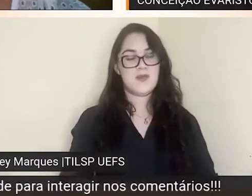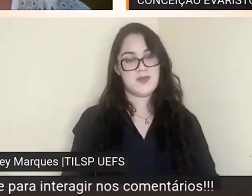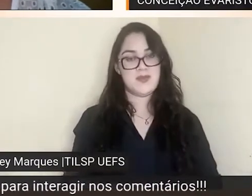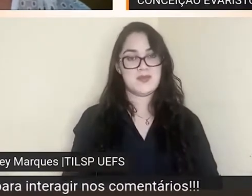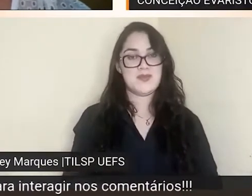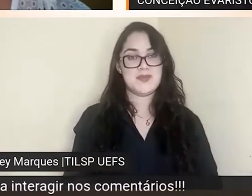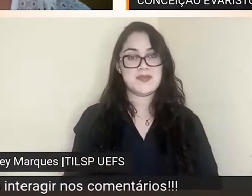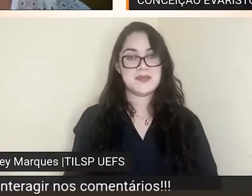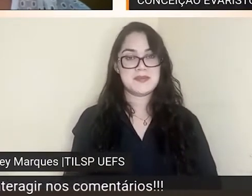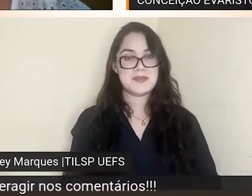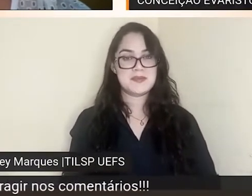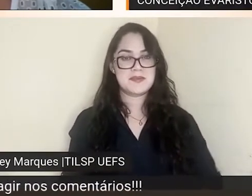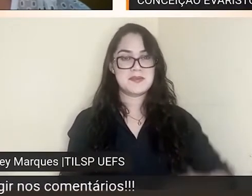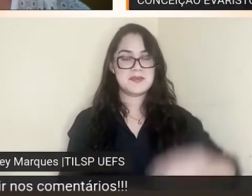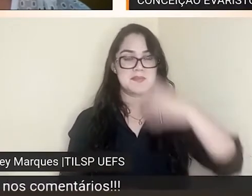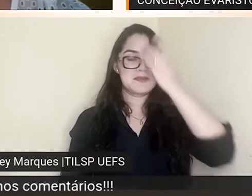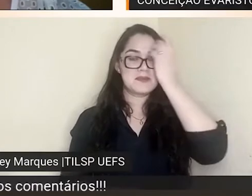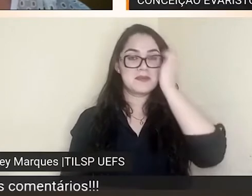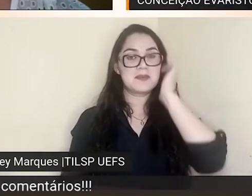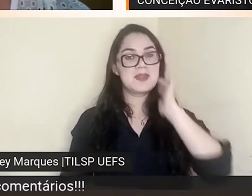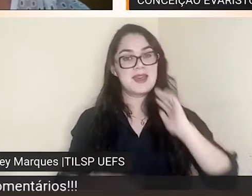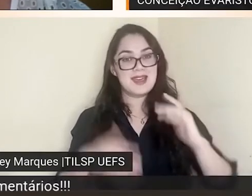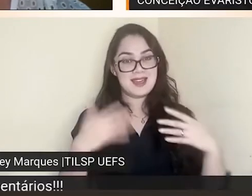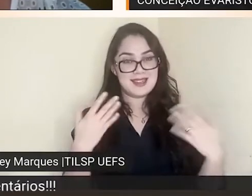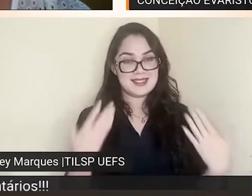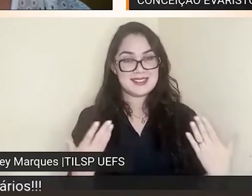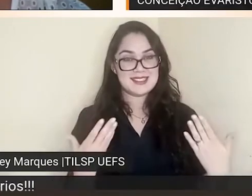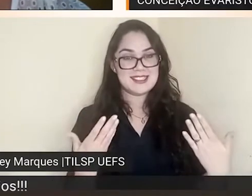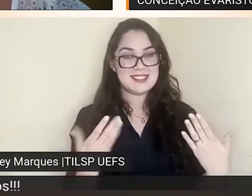real. Então,